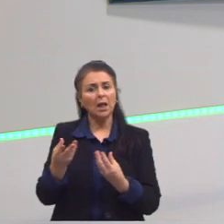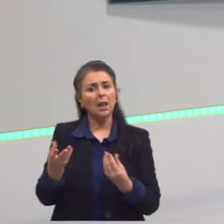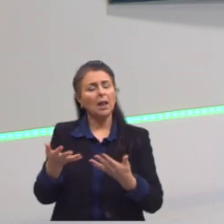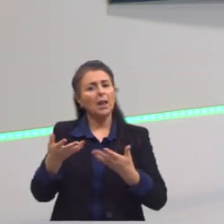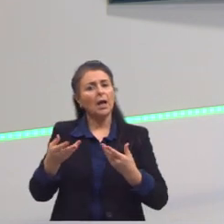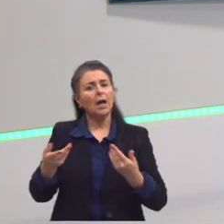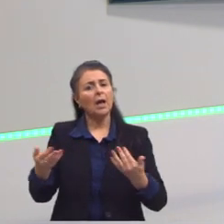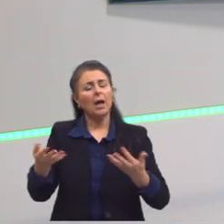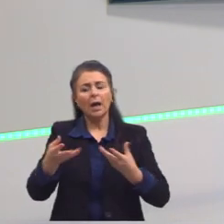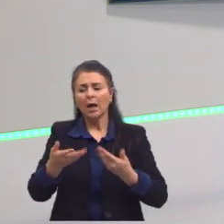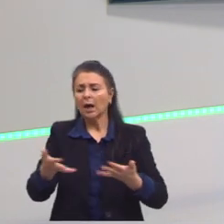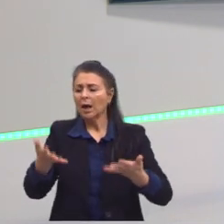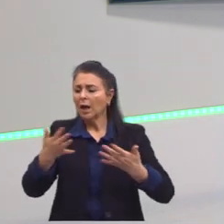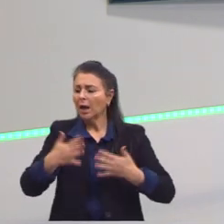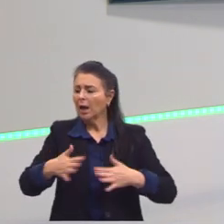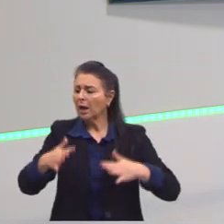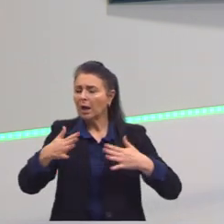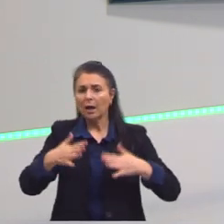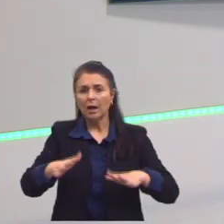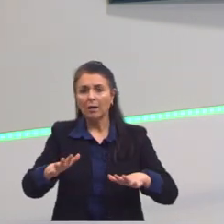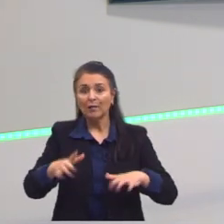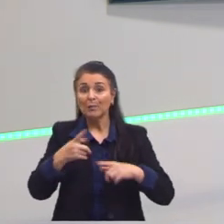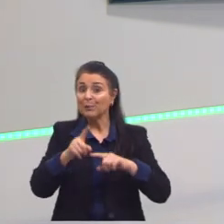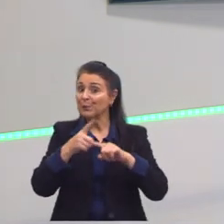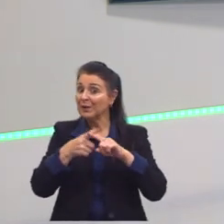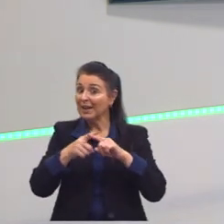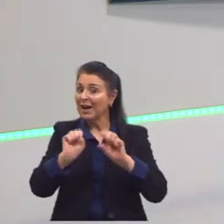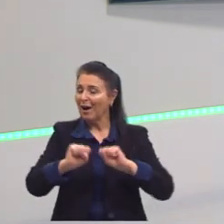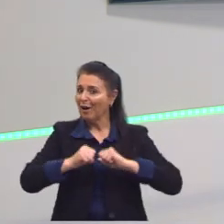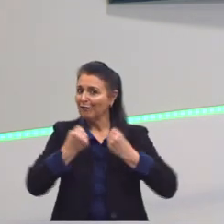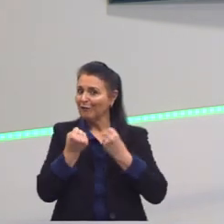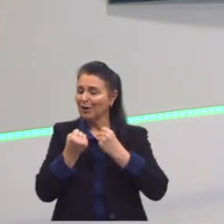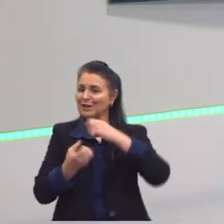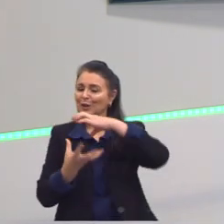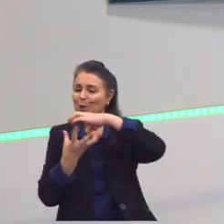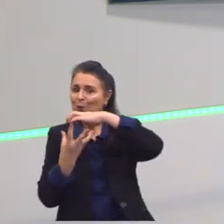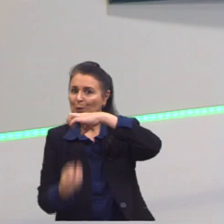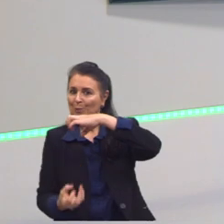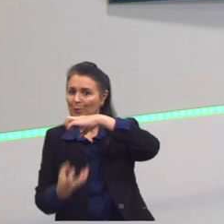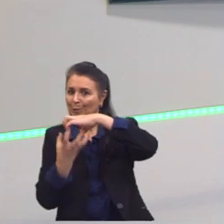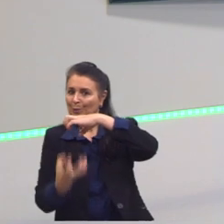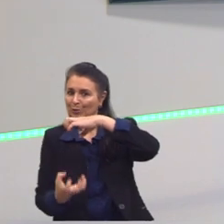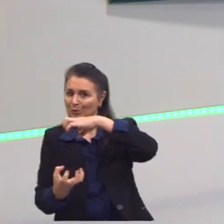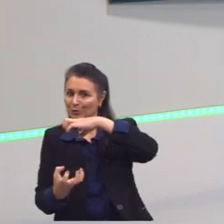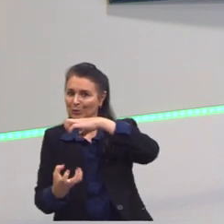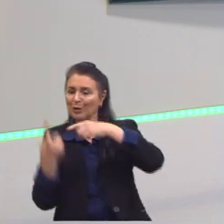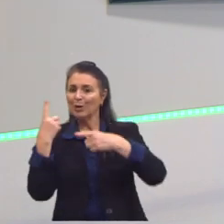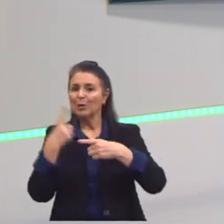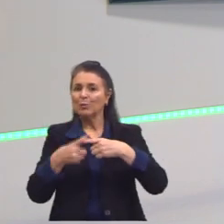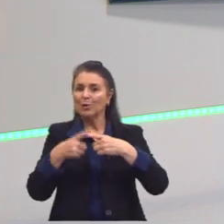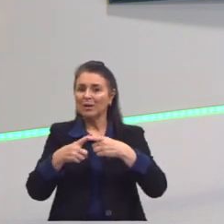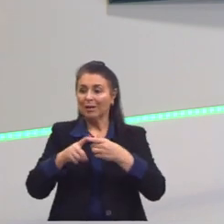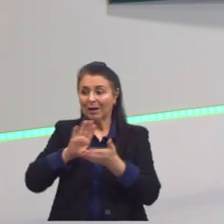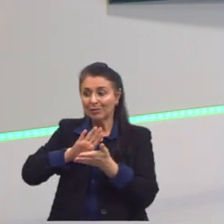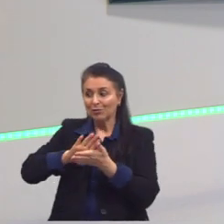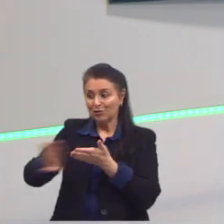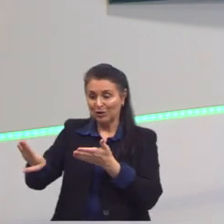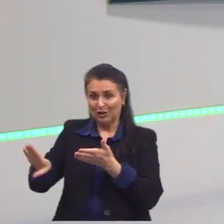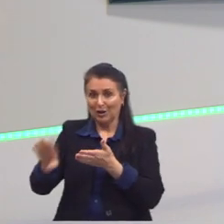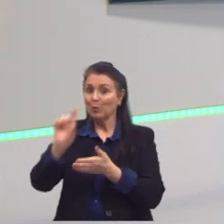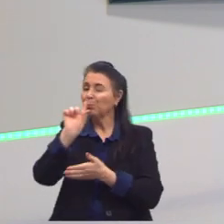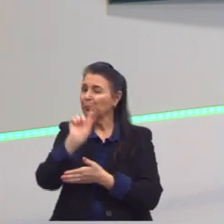força de empuxo né e a força de impulso especificamente ela vai então é retirar certa parte do